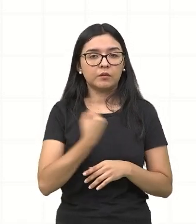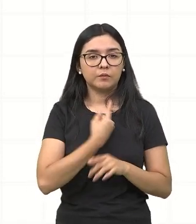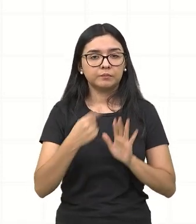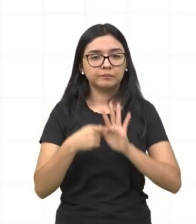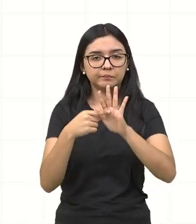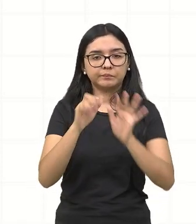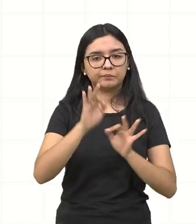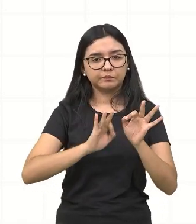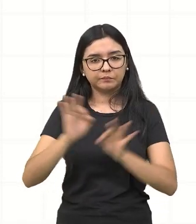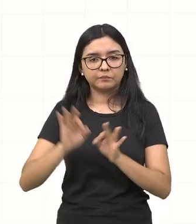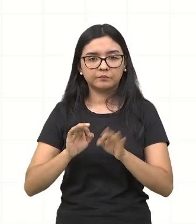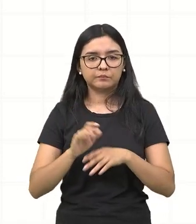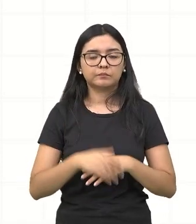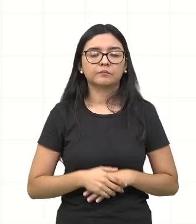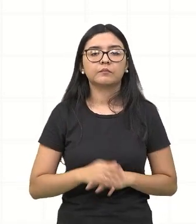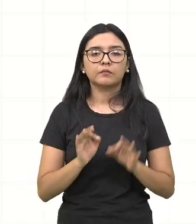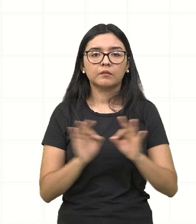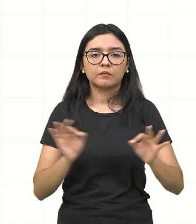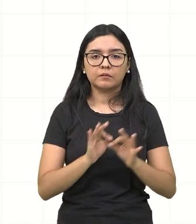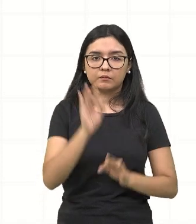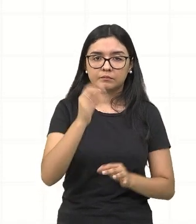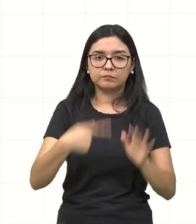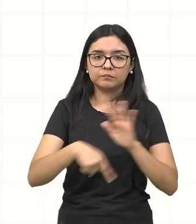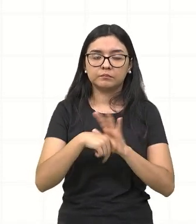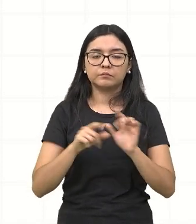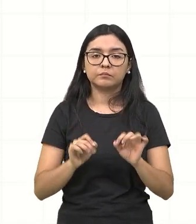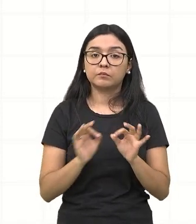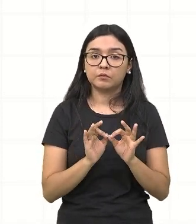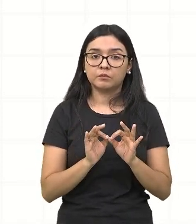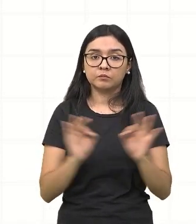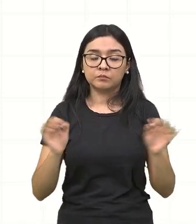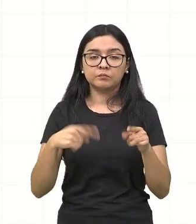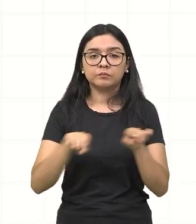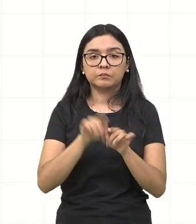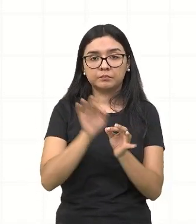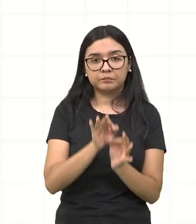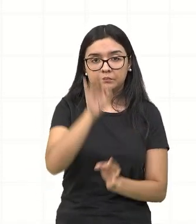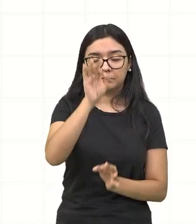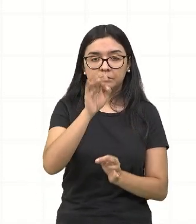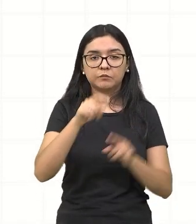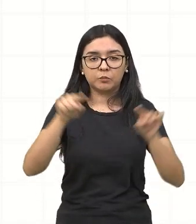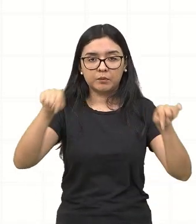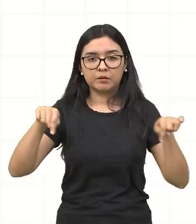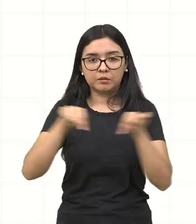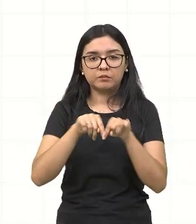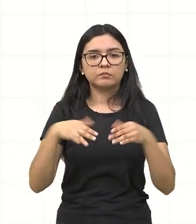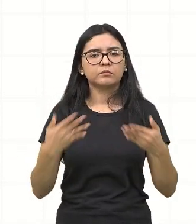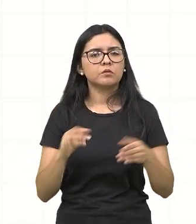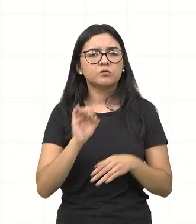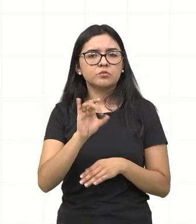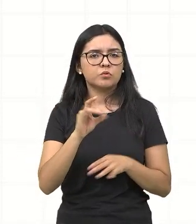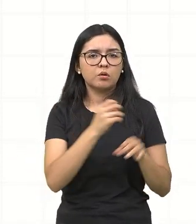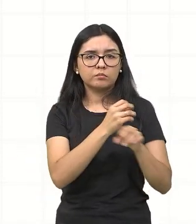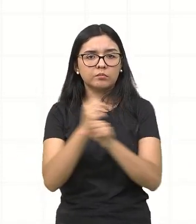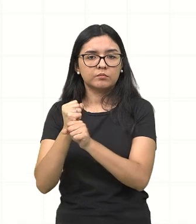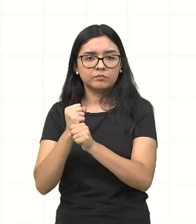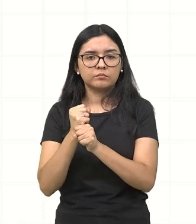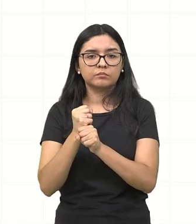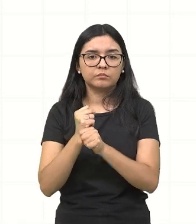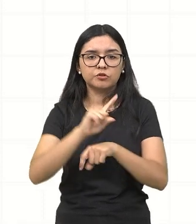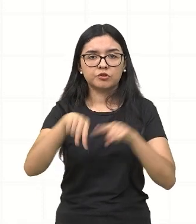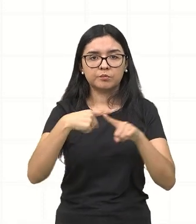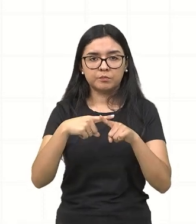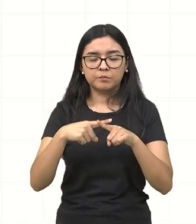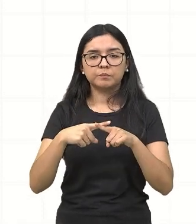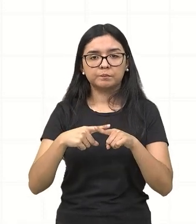apresentou aqui, ó, são medidas do comprimento, da largura e da altura do paralelepípedo. Então, basta nós fazermos esse produto das